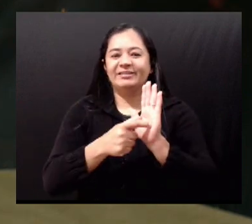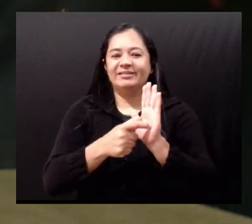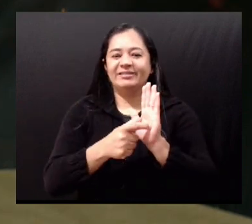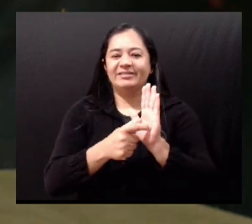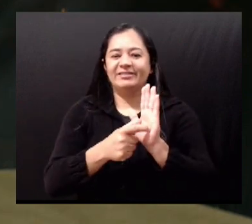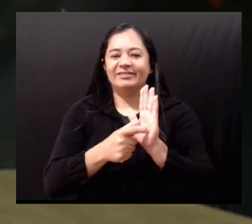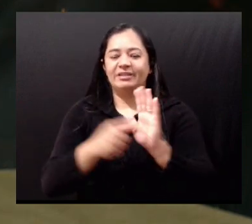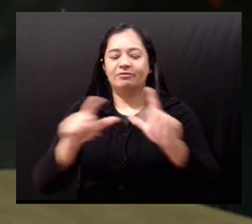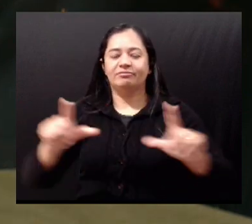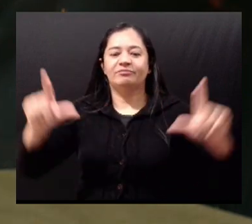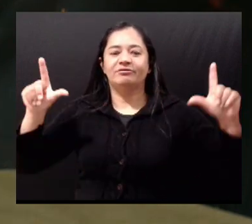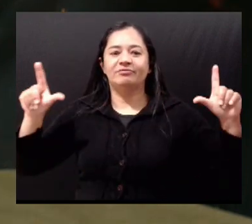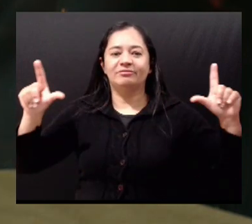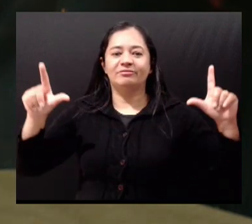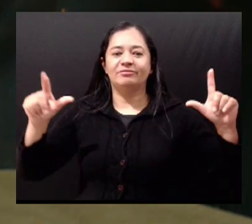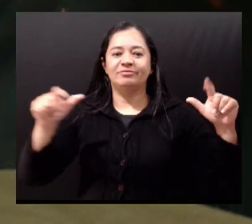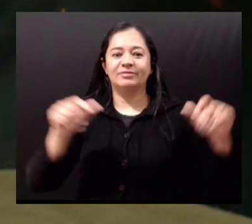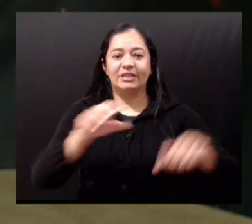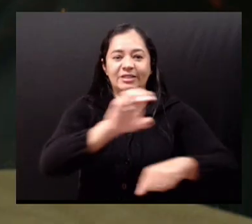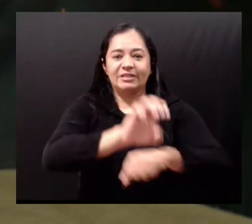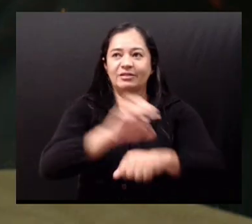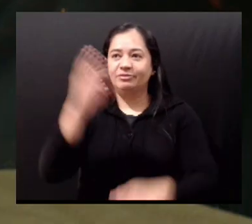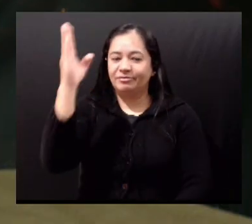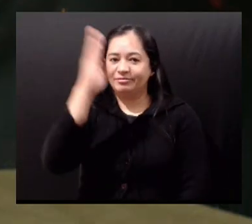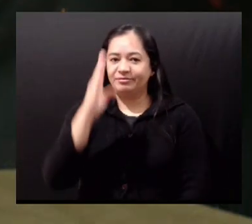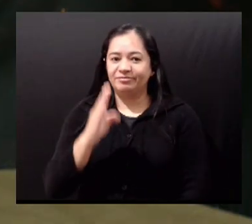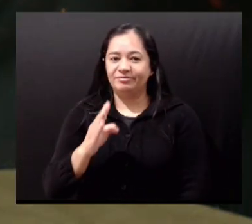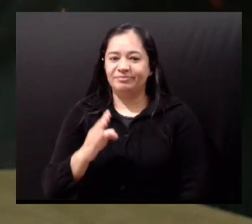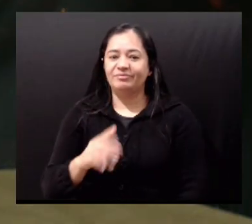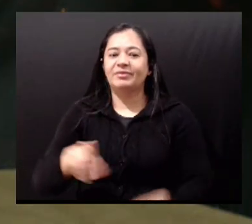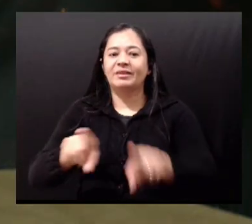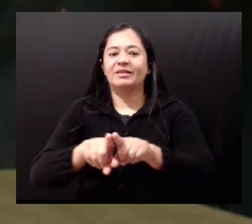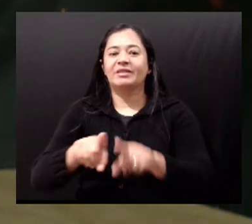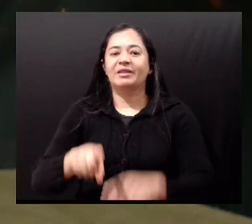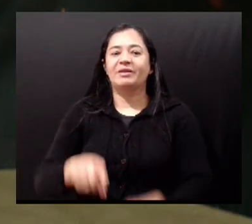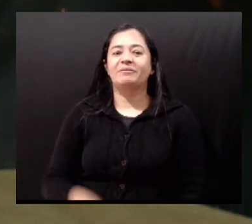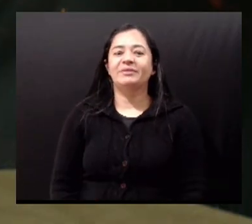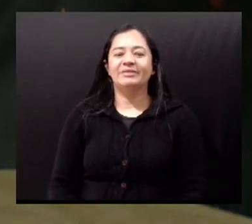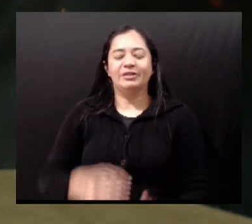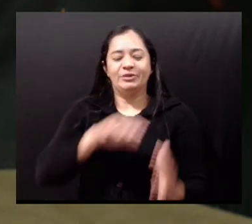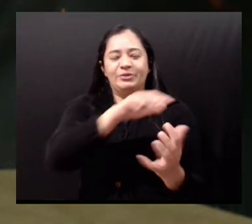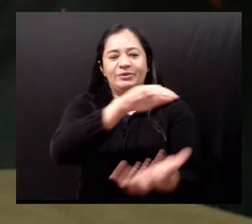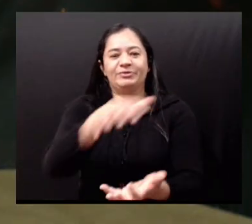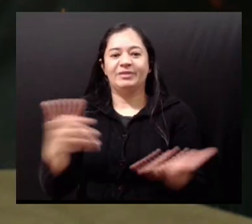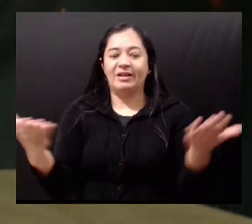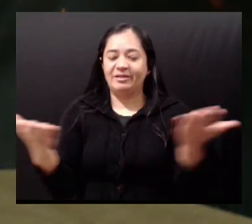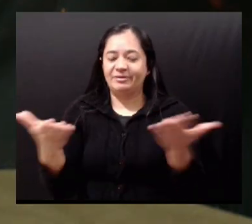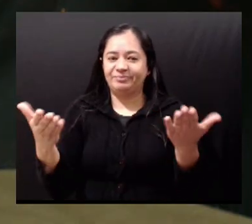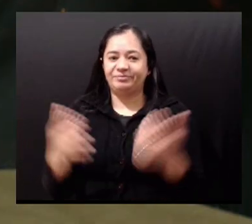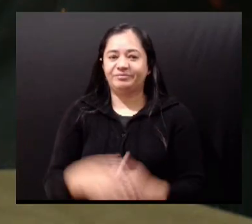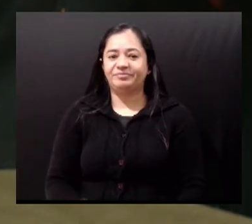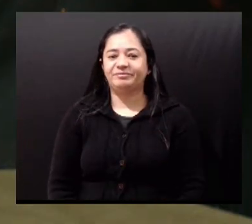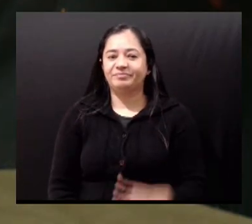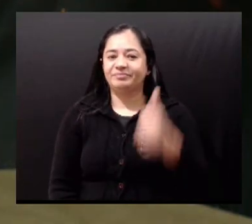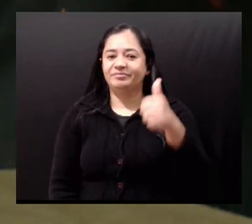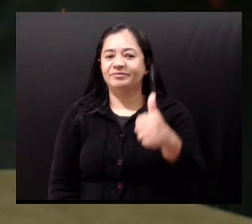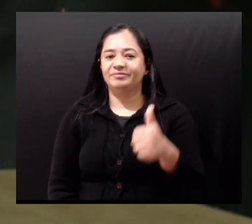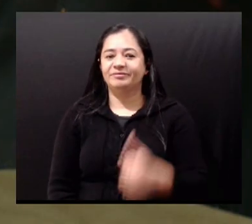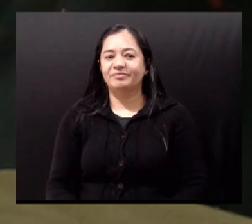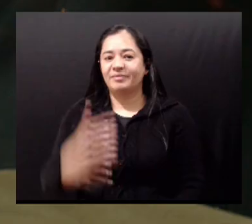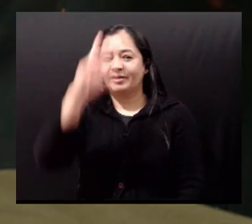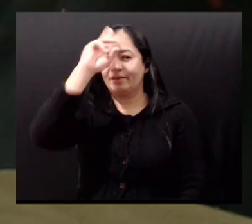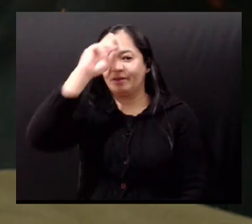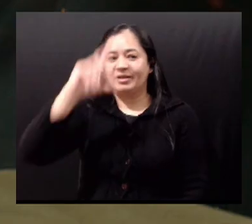locais, estaduais e nacionais e também internacionais atualizados, tá bom? Ao meio-dia temos Câmara